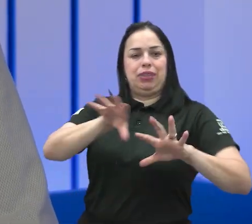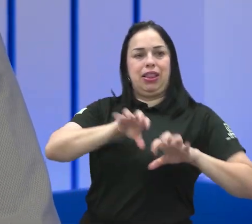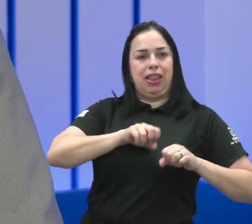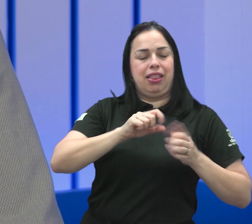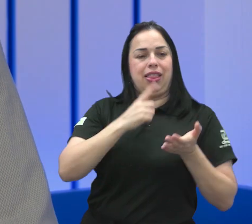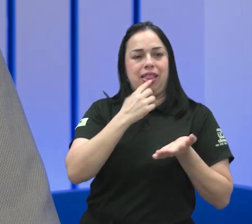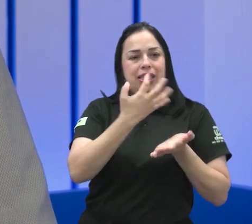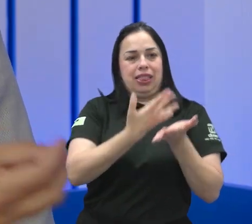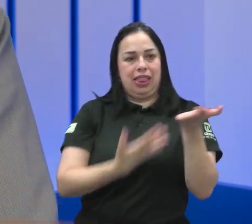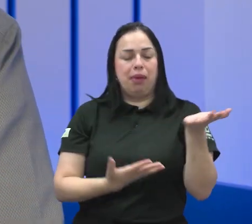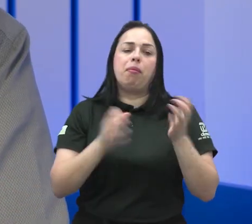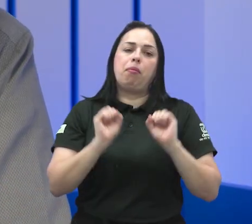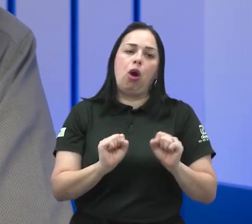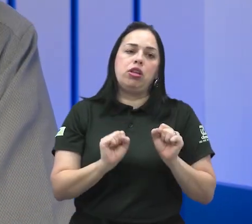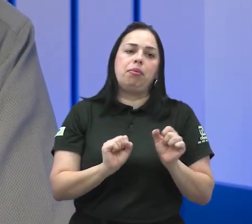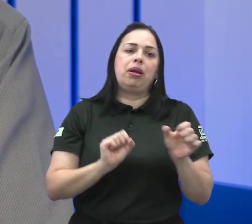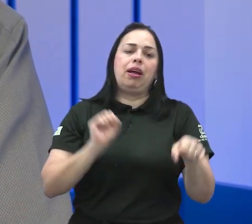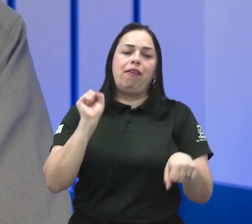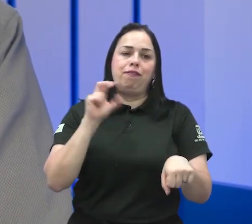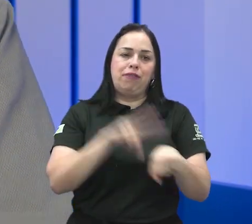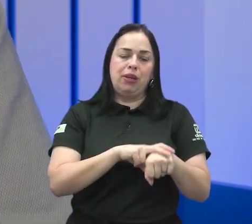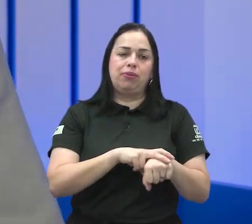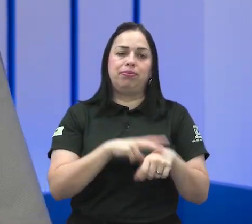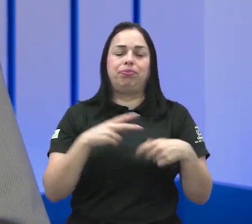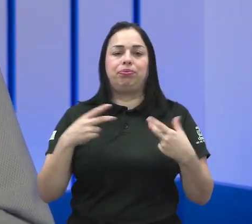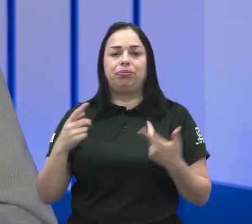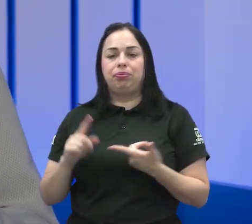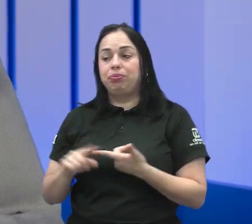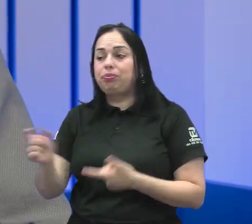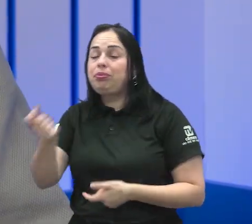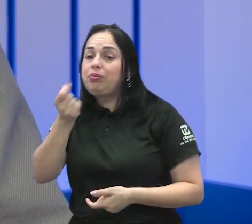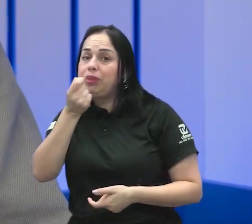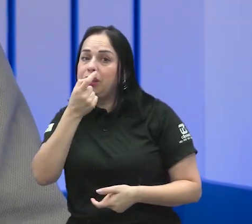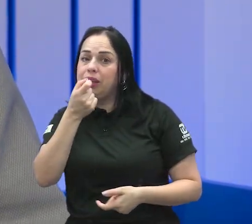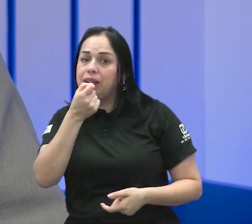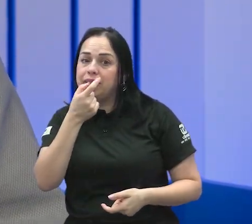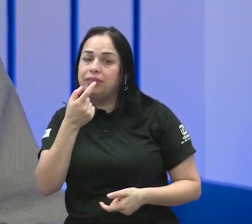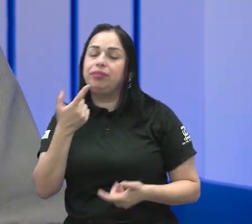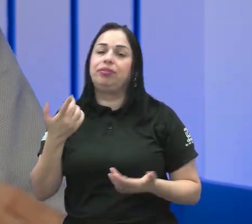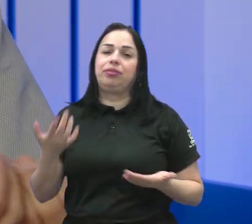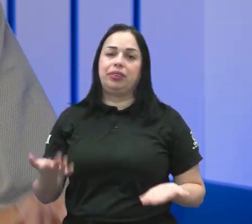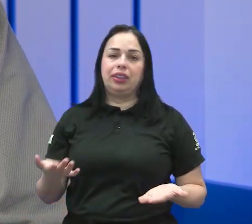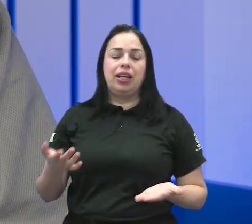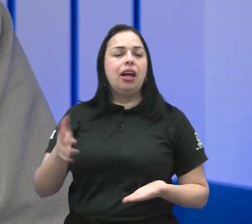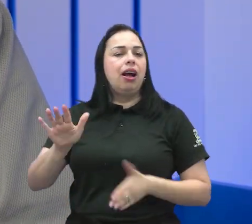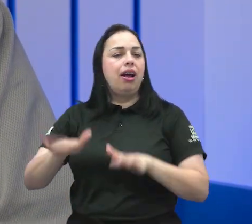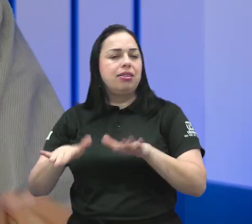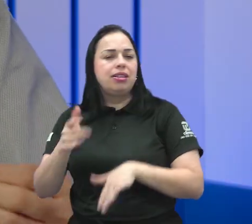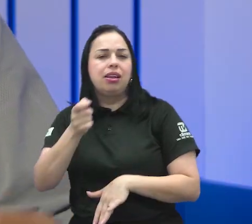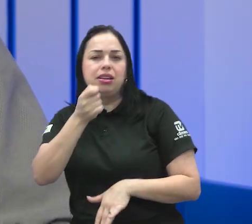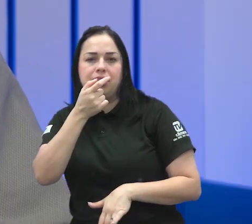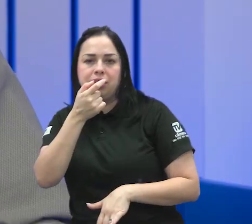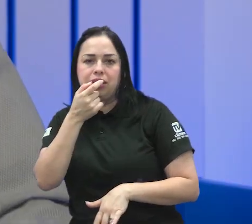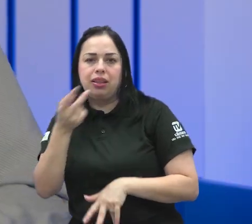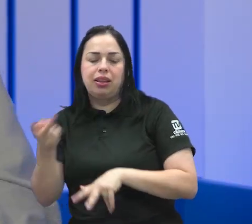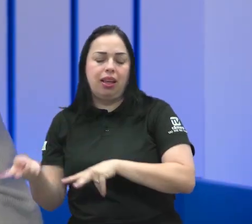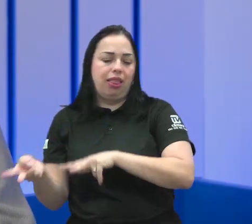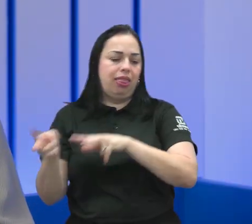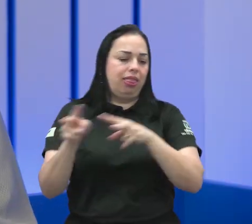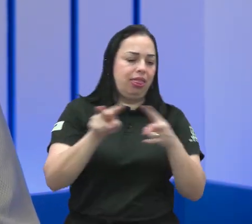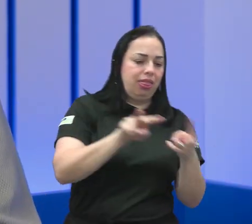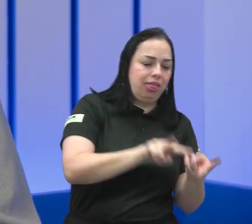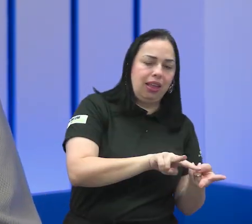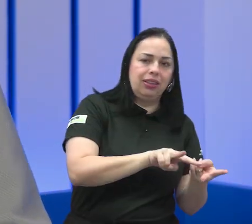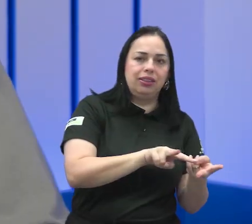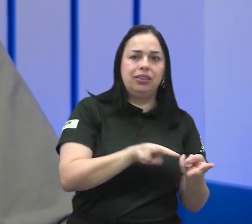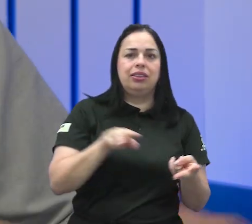receber aquele sangue, pode ter uma infecção grave. Se ele faz uso de algum medicamento, por exemplo, que é teratogênico, aquele medicamento vai para aquela